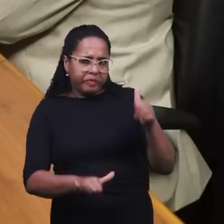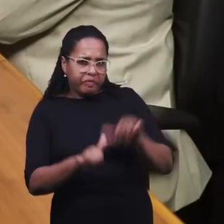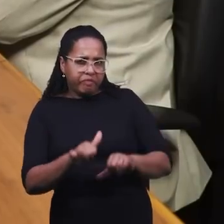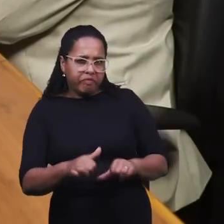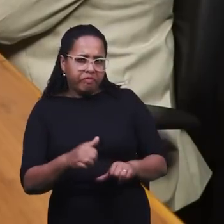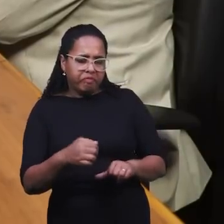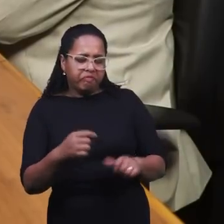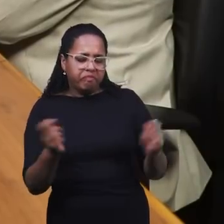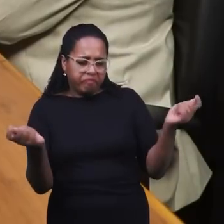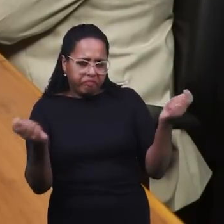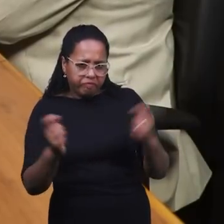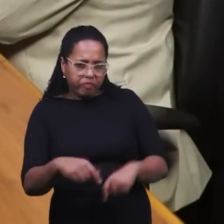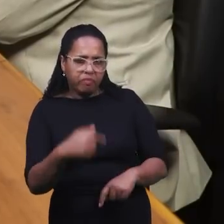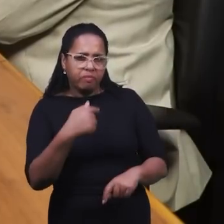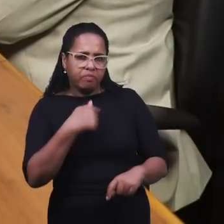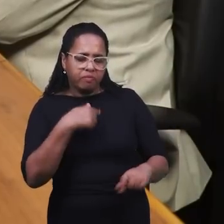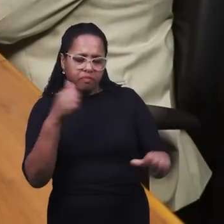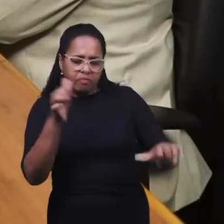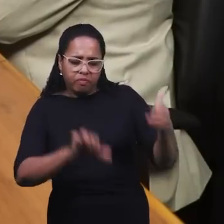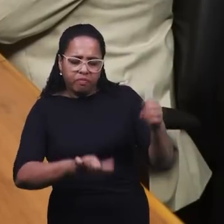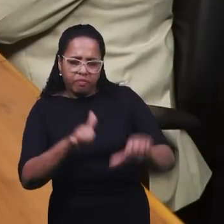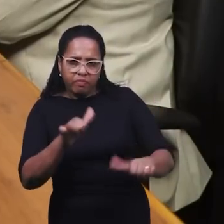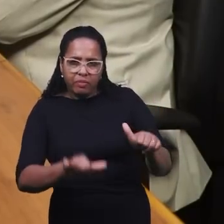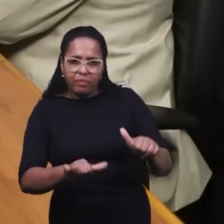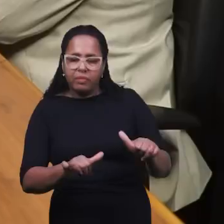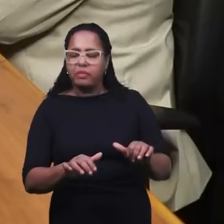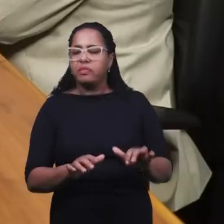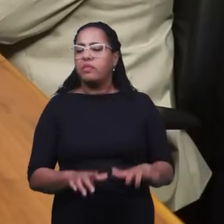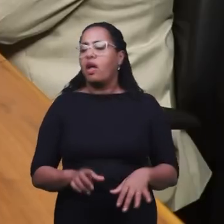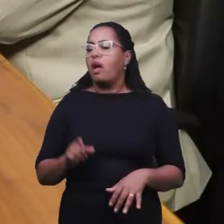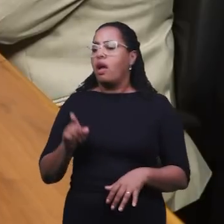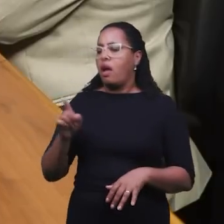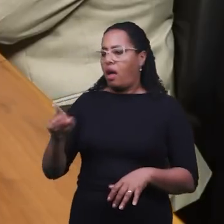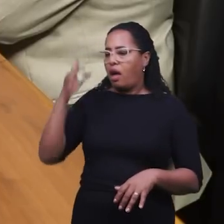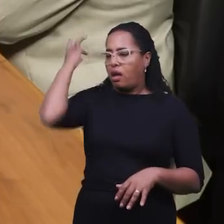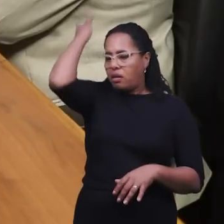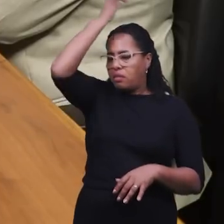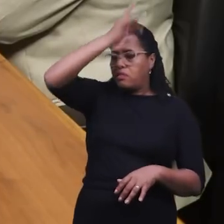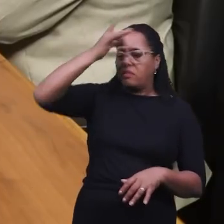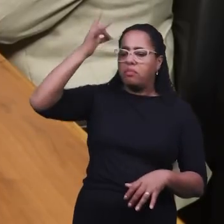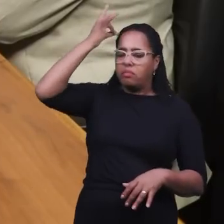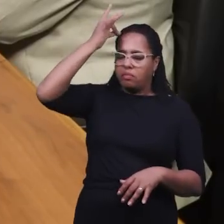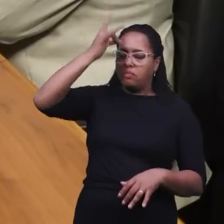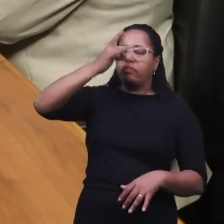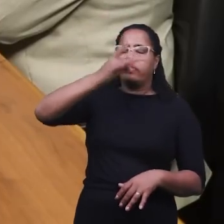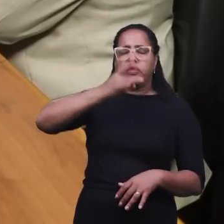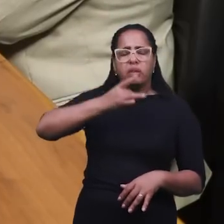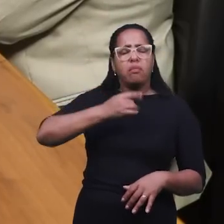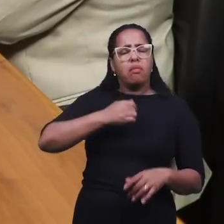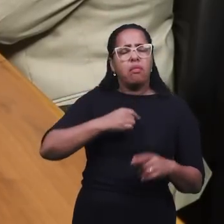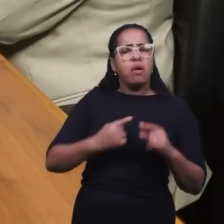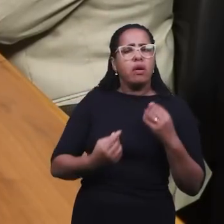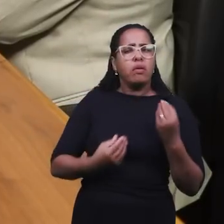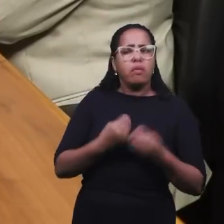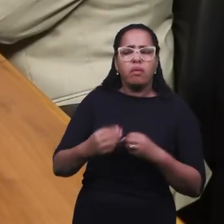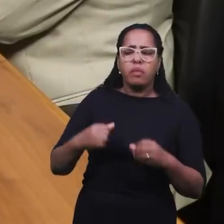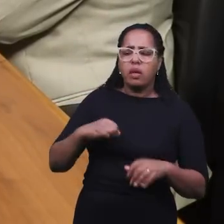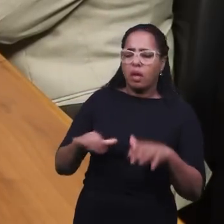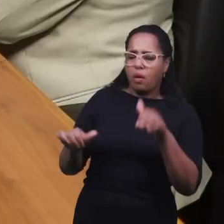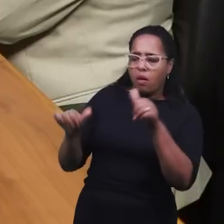Essa qualidade de ser cheio do Espírito Santo, será que é uma qualidade que eu posso